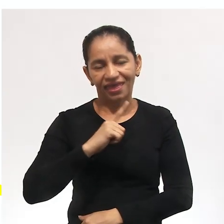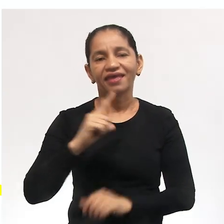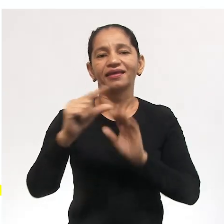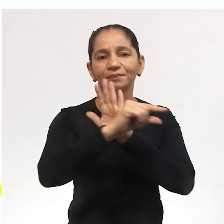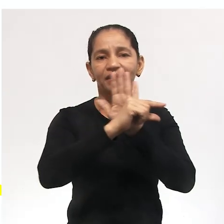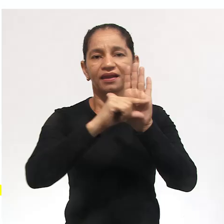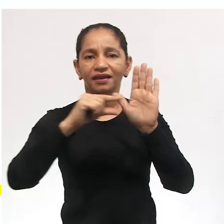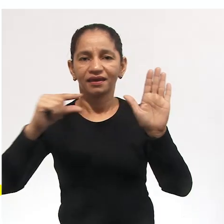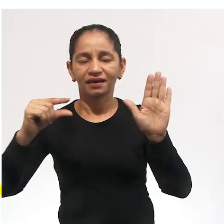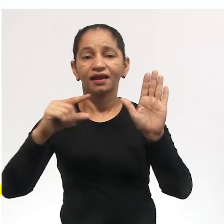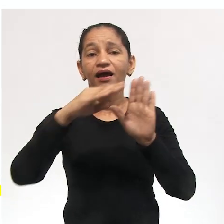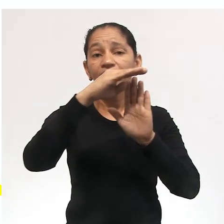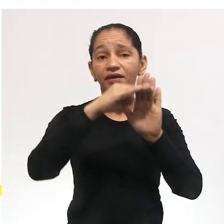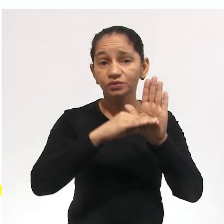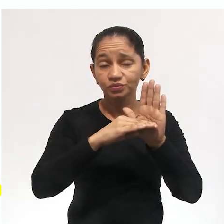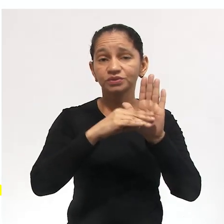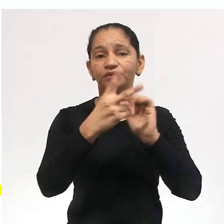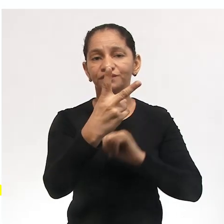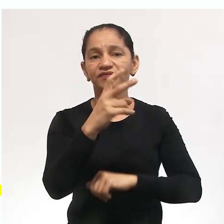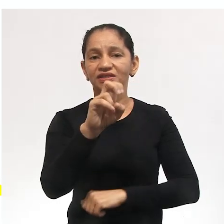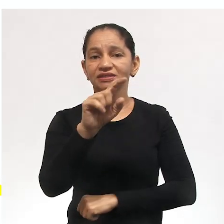25. E essa redução